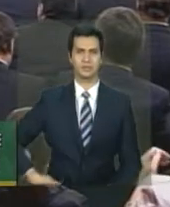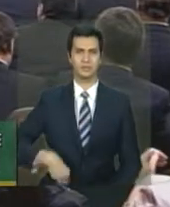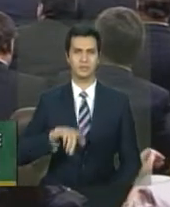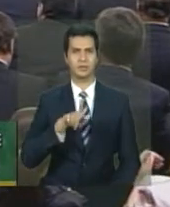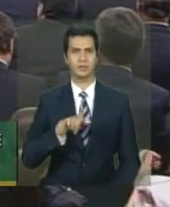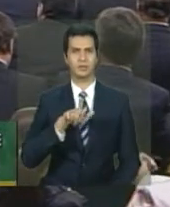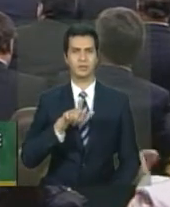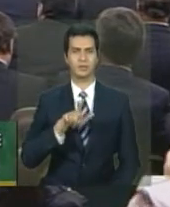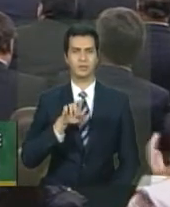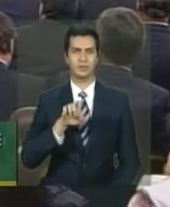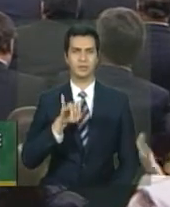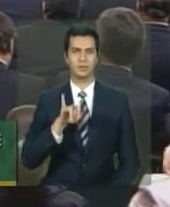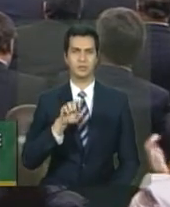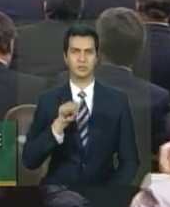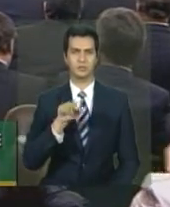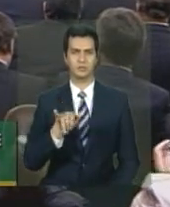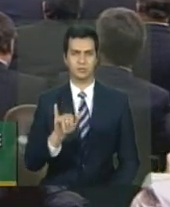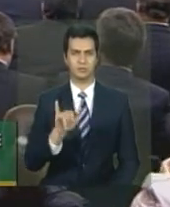porque